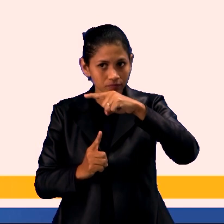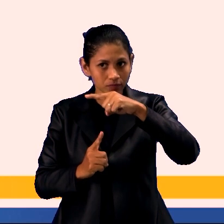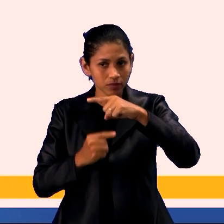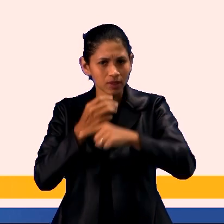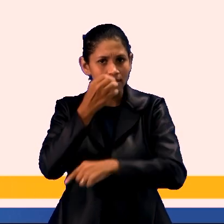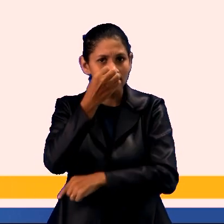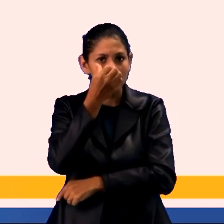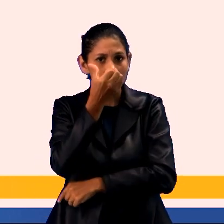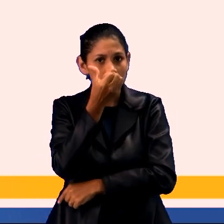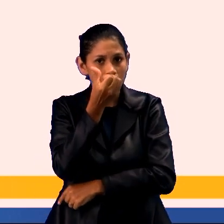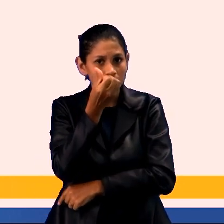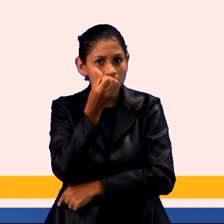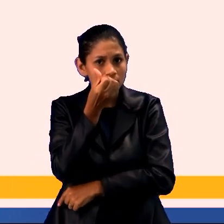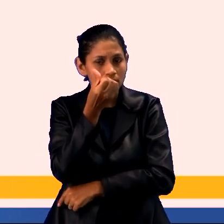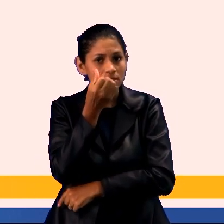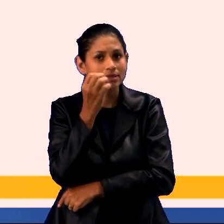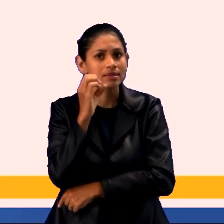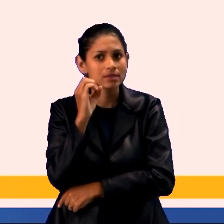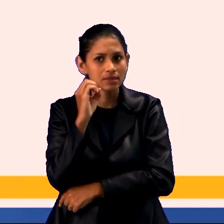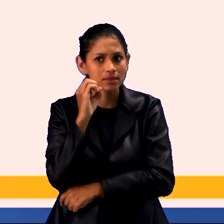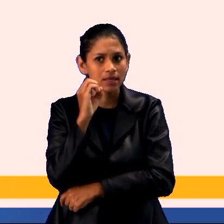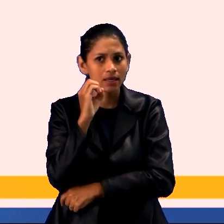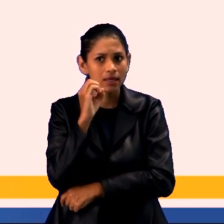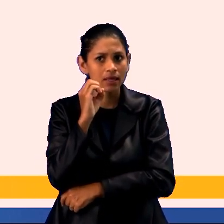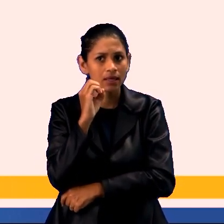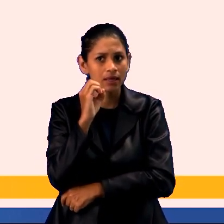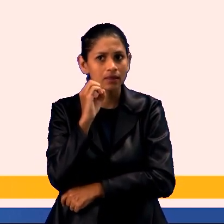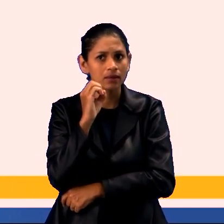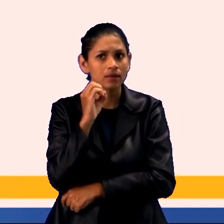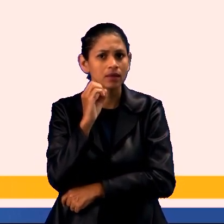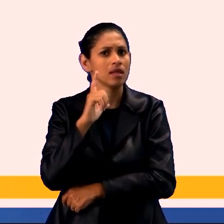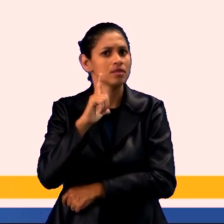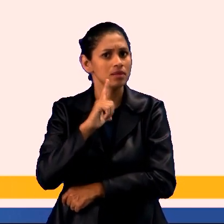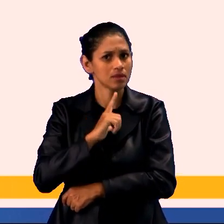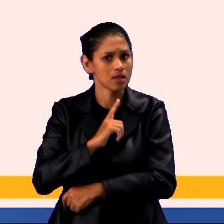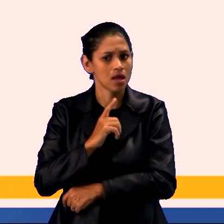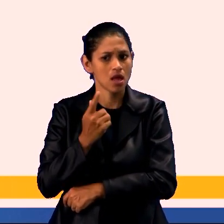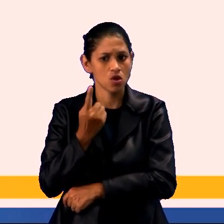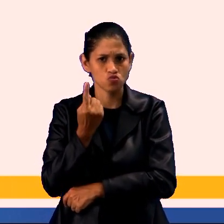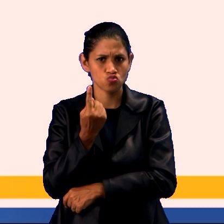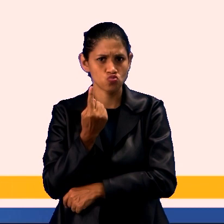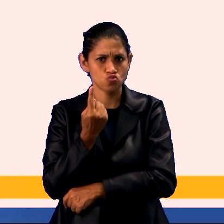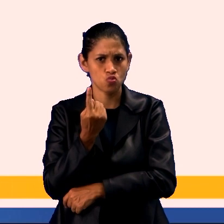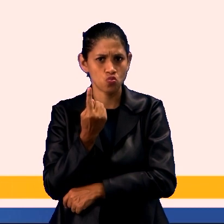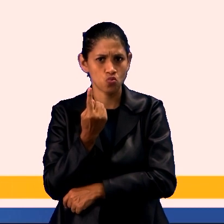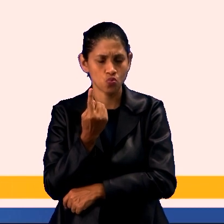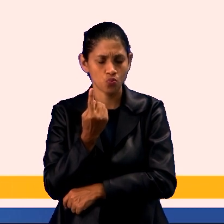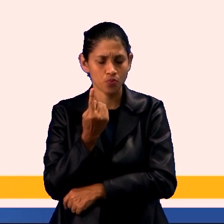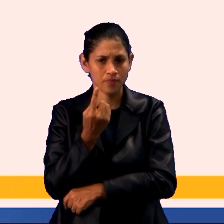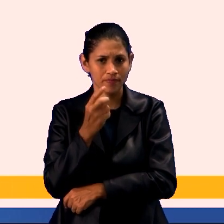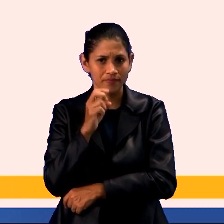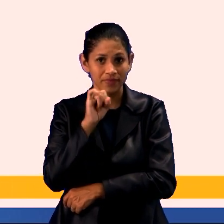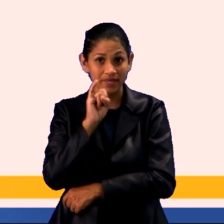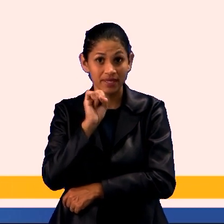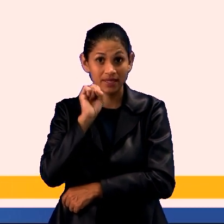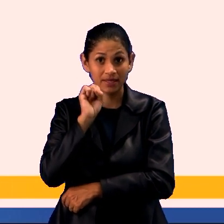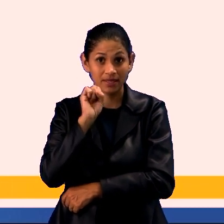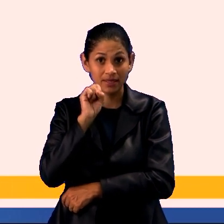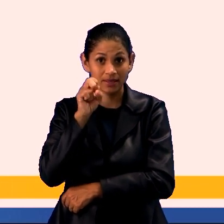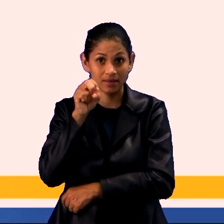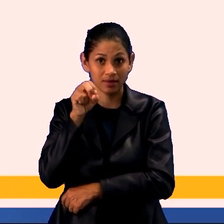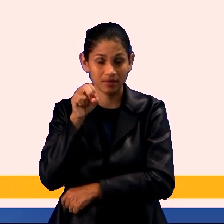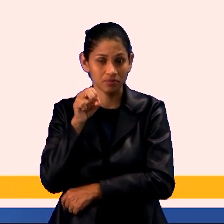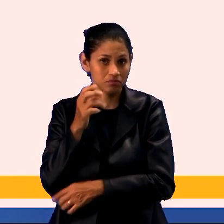mas ele está aí. Porque uma fração é uma divisão. Então, se eu dividir 60 para